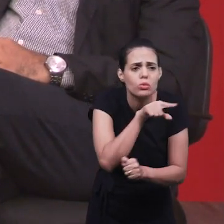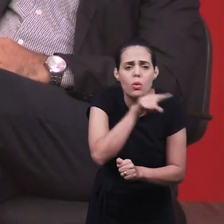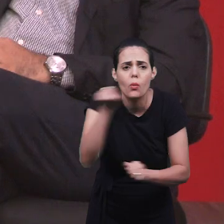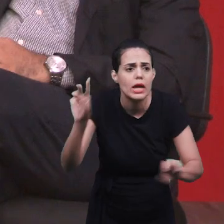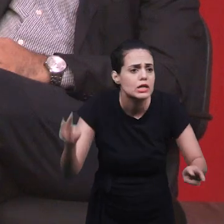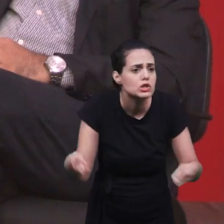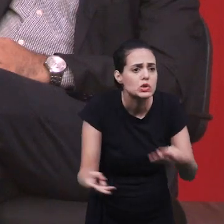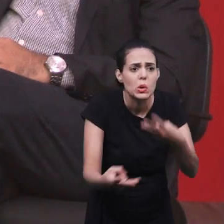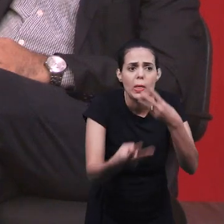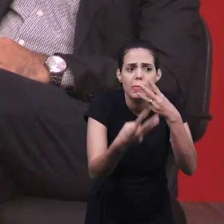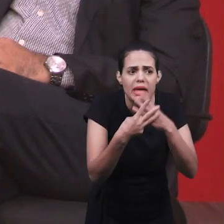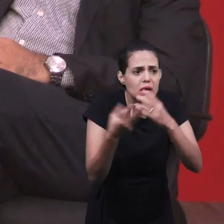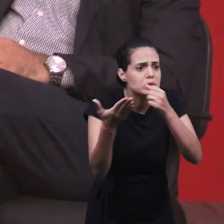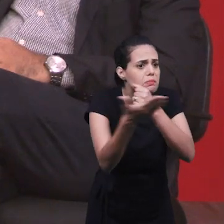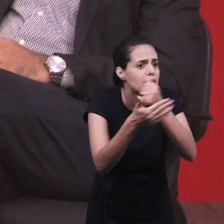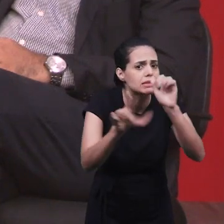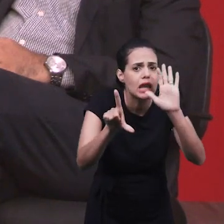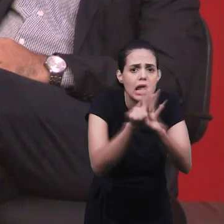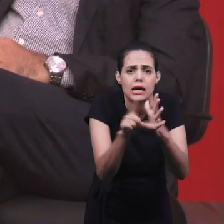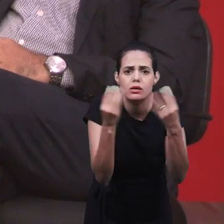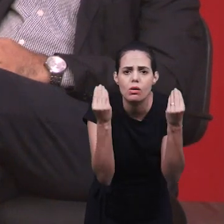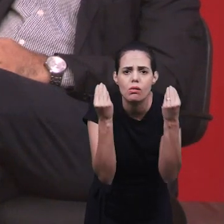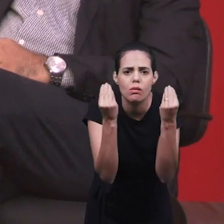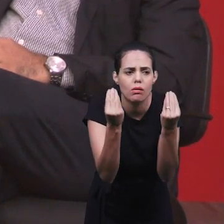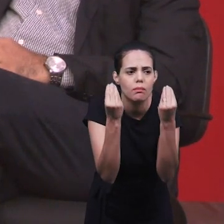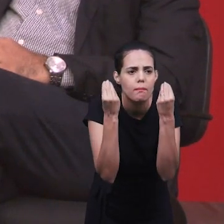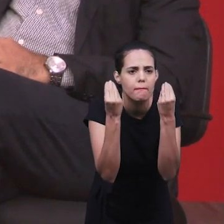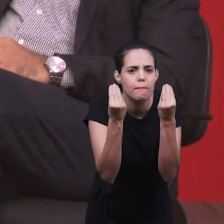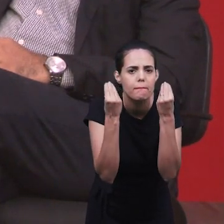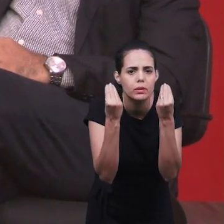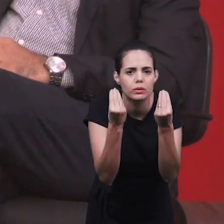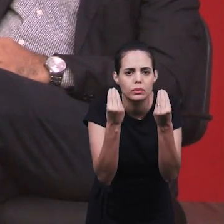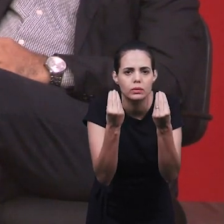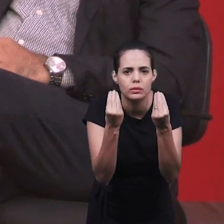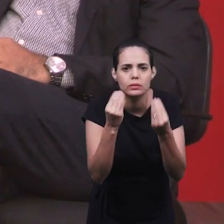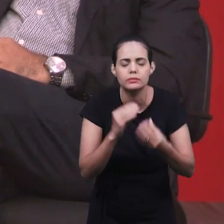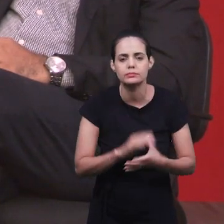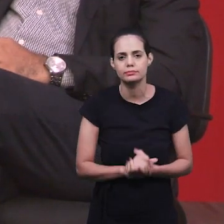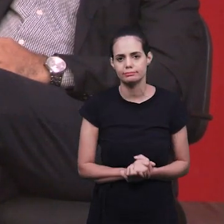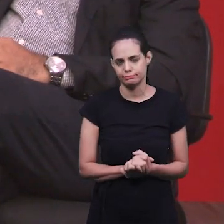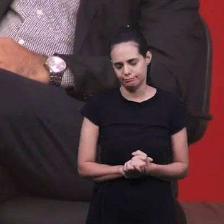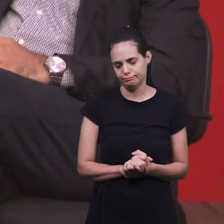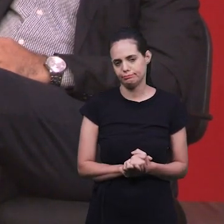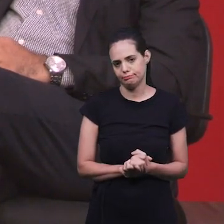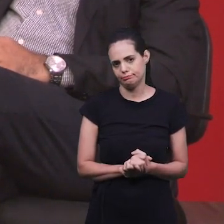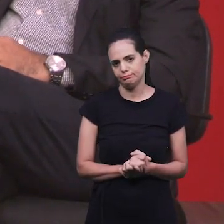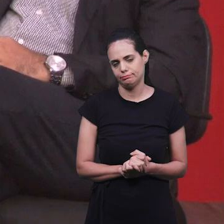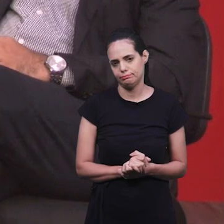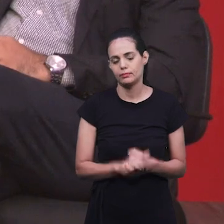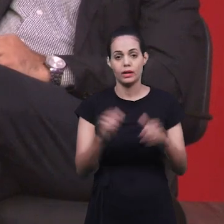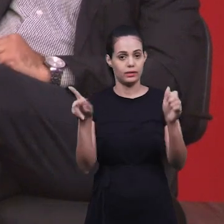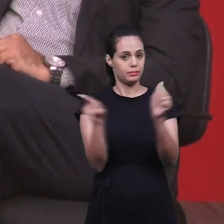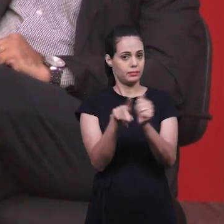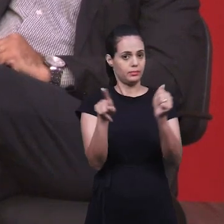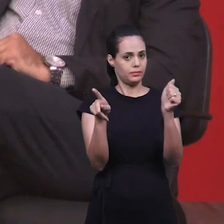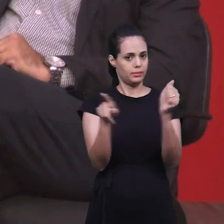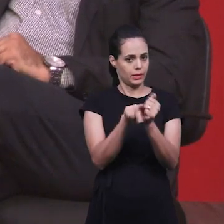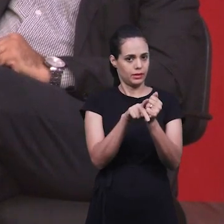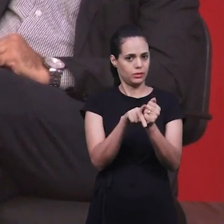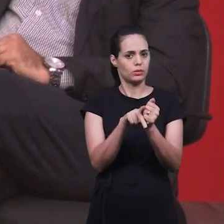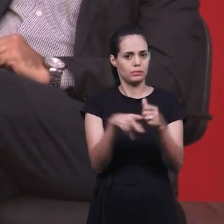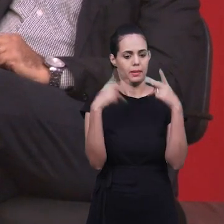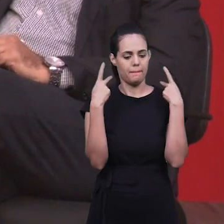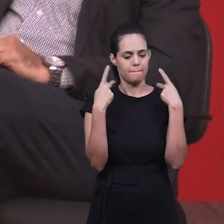um discurso ali, que ele que foi separado, Pedro, para pregar